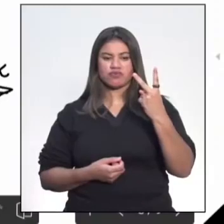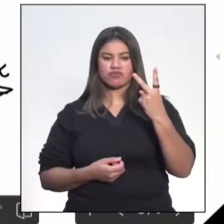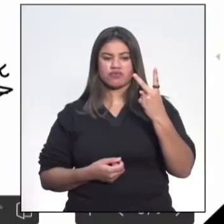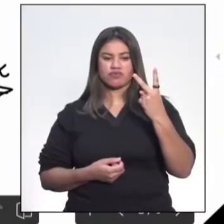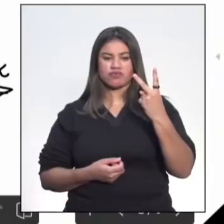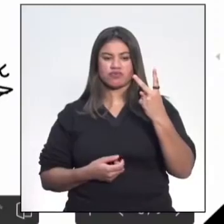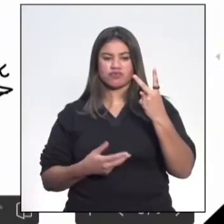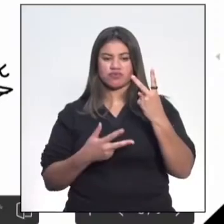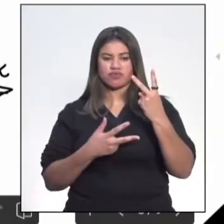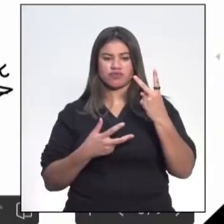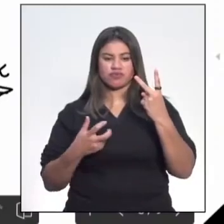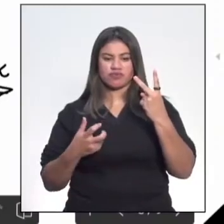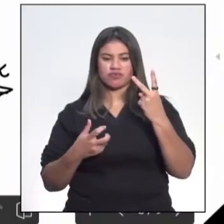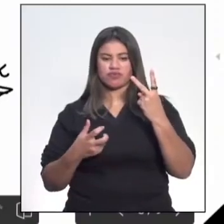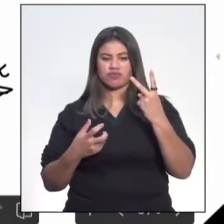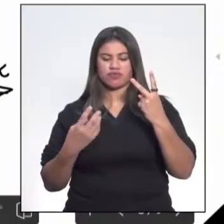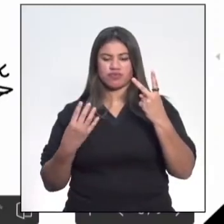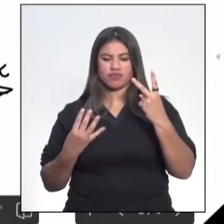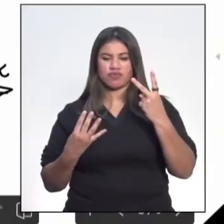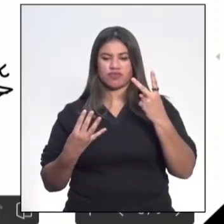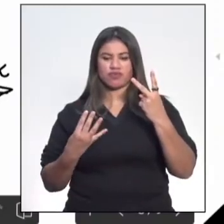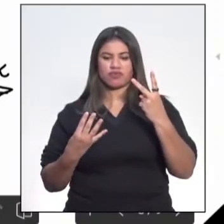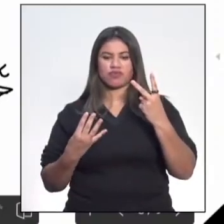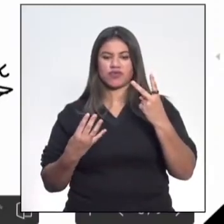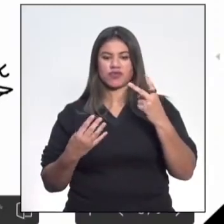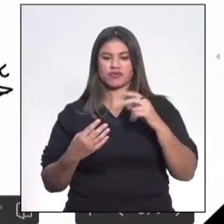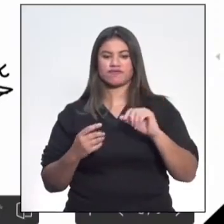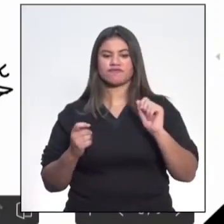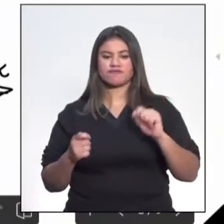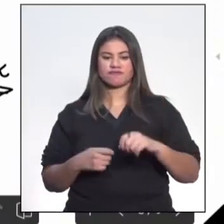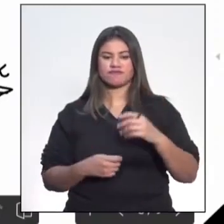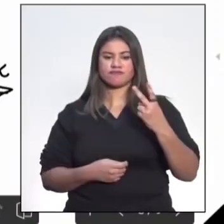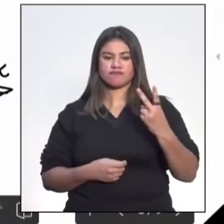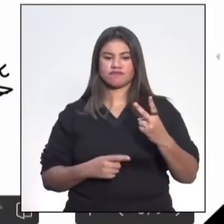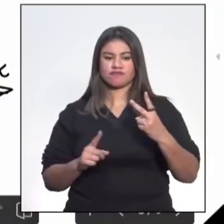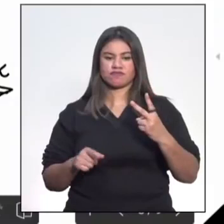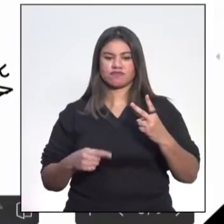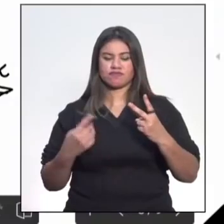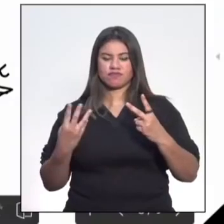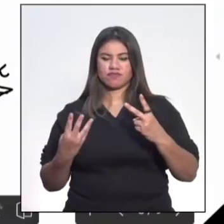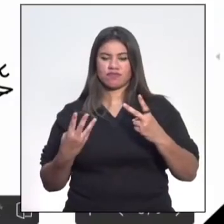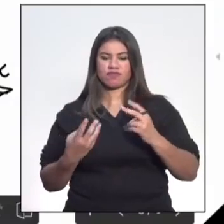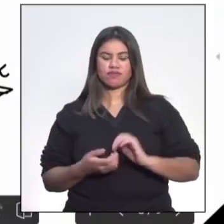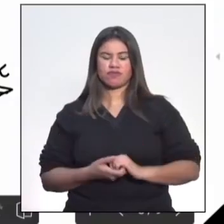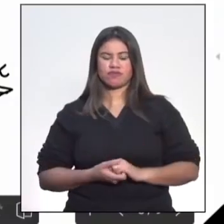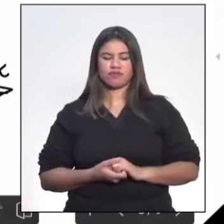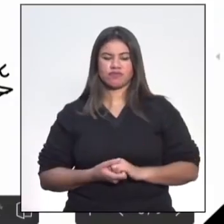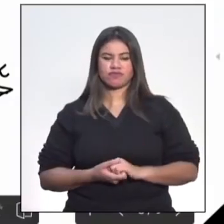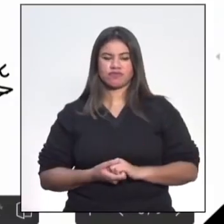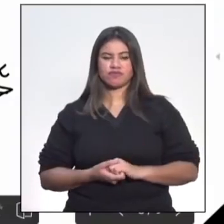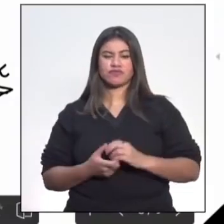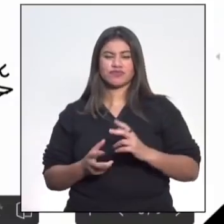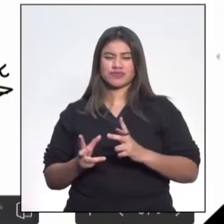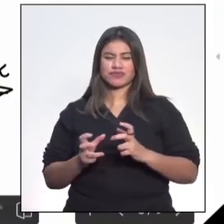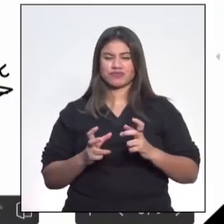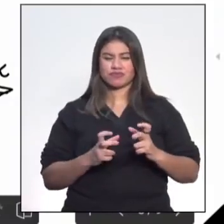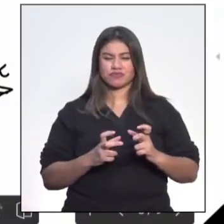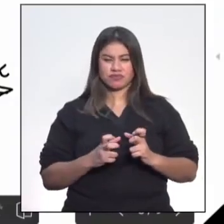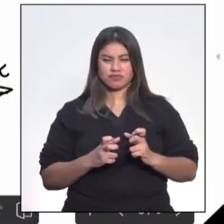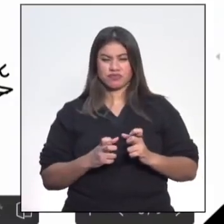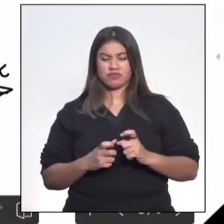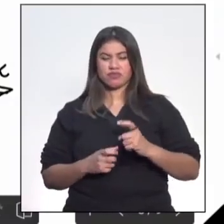vezes 2. E quanto é 2 vezes 2? 4. Formei o par 2 e 4. Quero que vocês percebam algumas